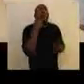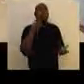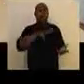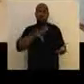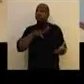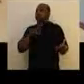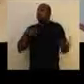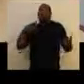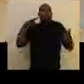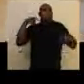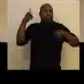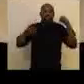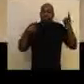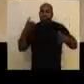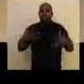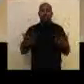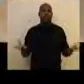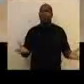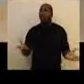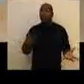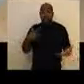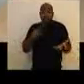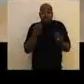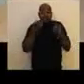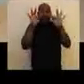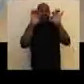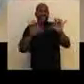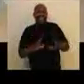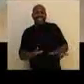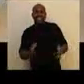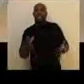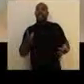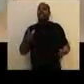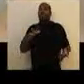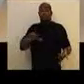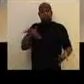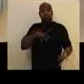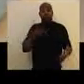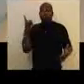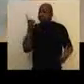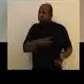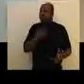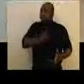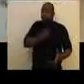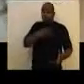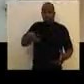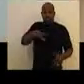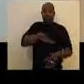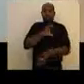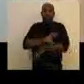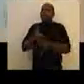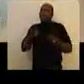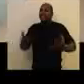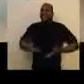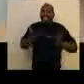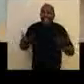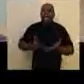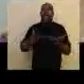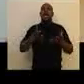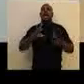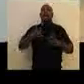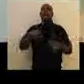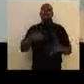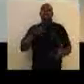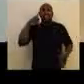muito feliz de poder chegar nisso. Muito empolgada, e depois eu ficar dificuldade, eu fui